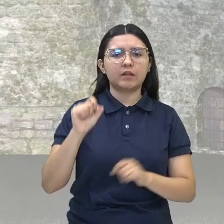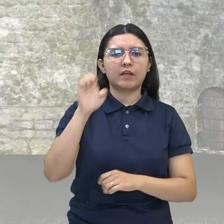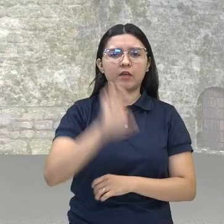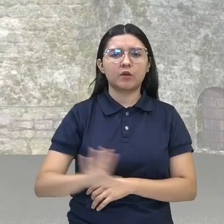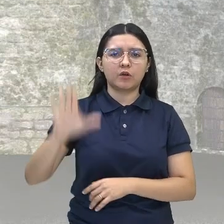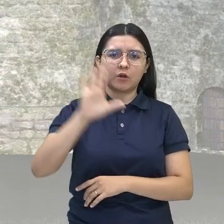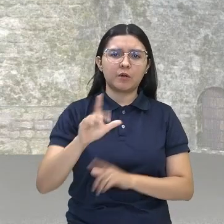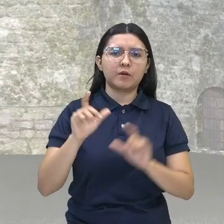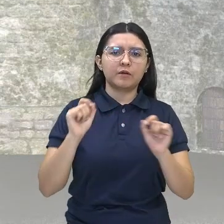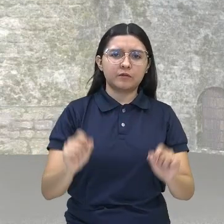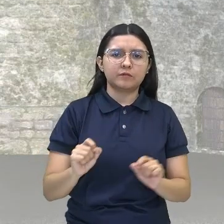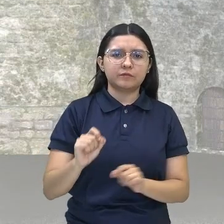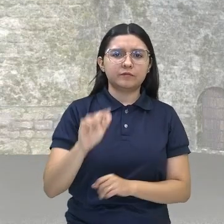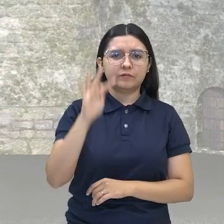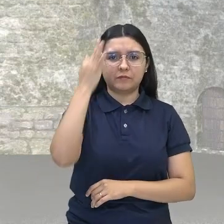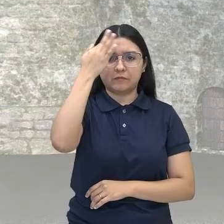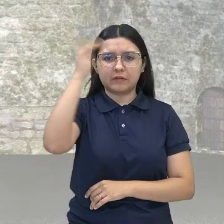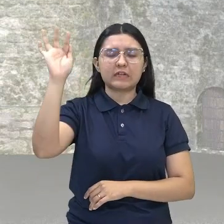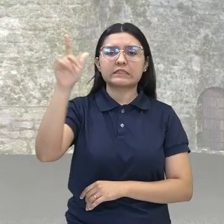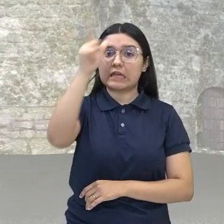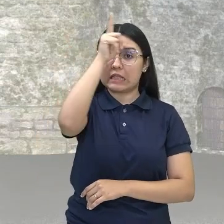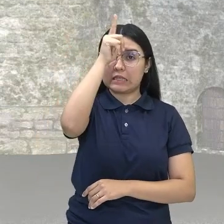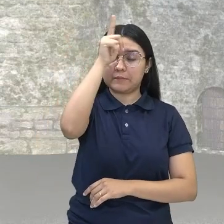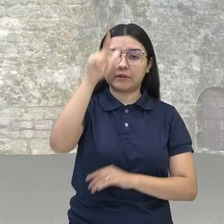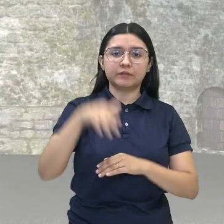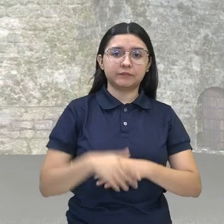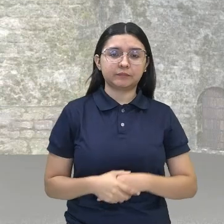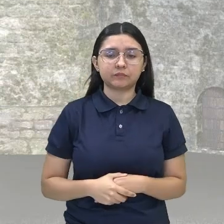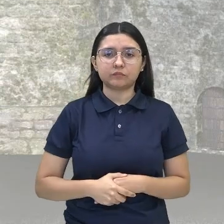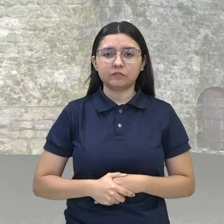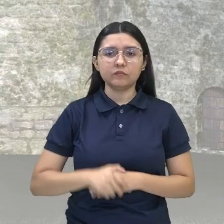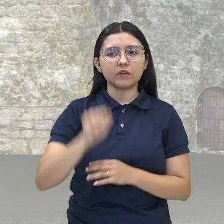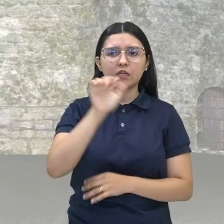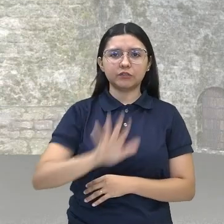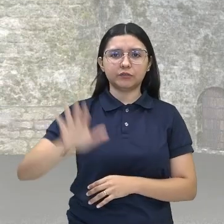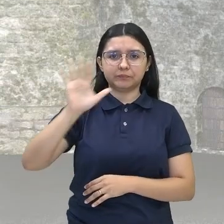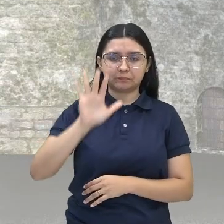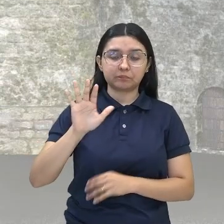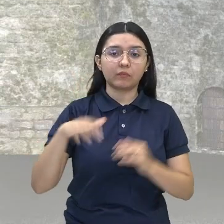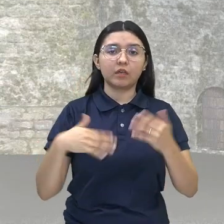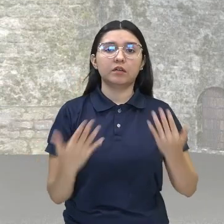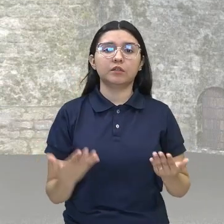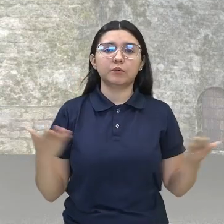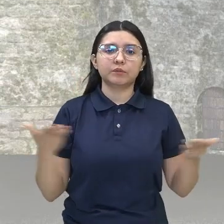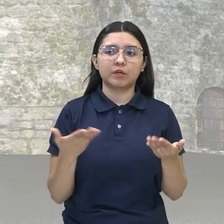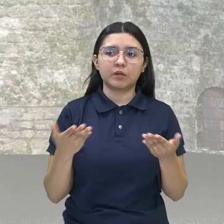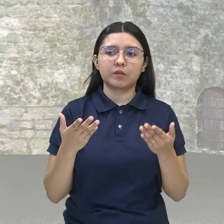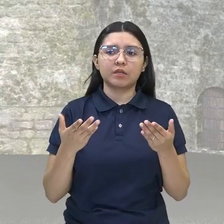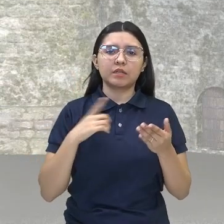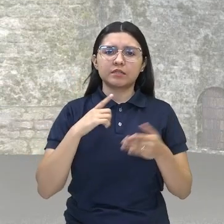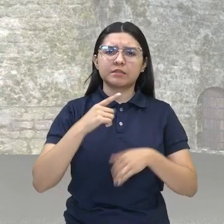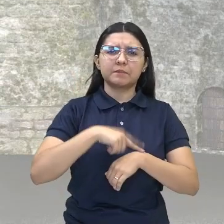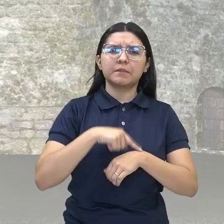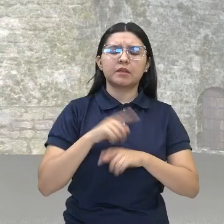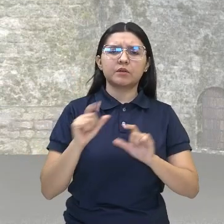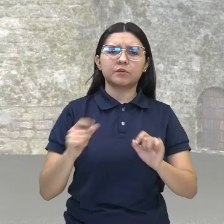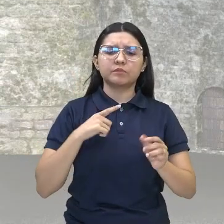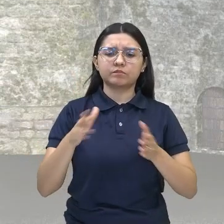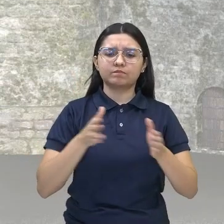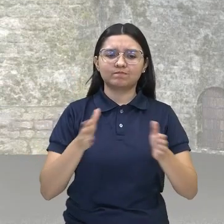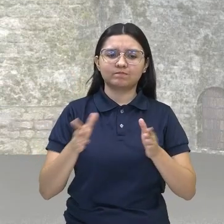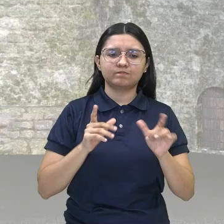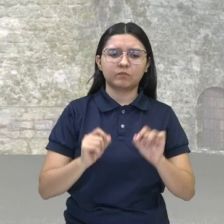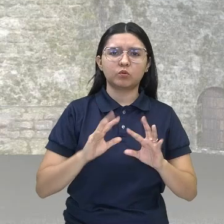da Alemanha, onde hoje estão localizados a França e a Alemanha. Nesse momento, nem tudo era feudalismo. Em